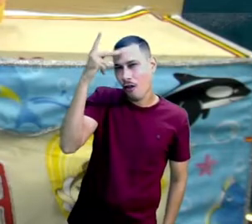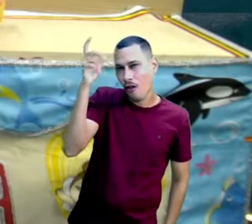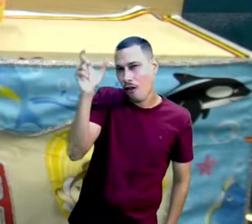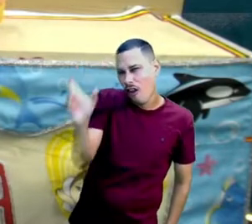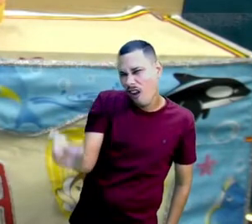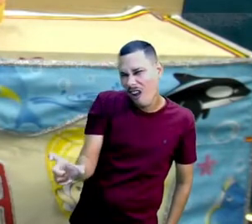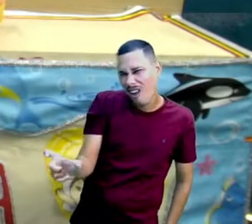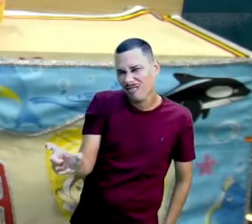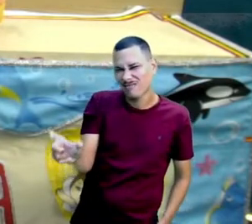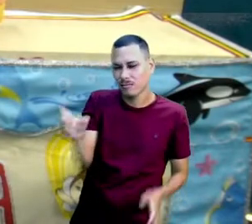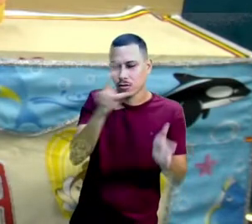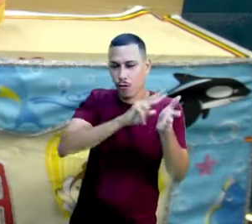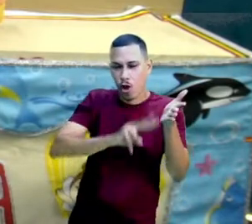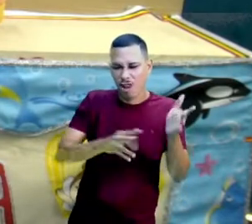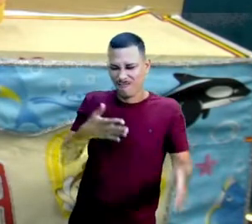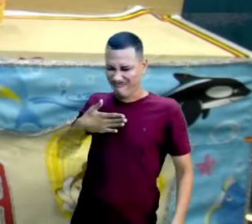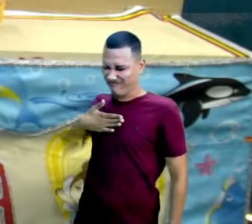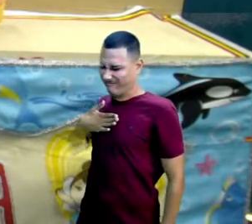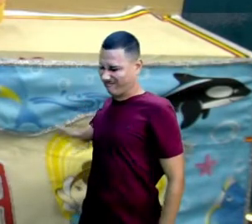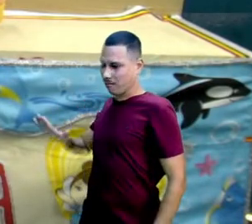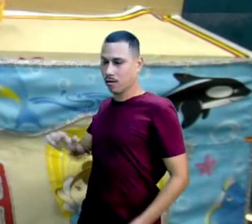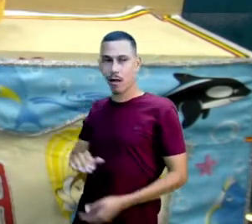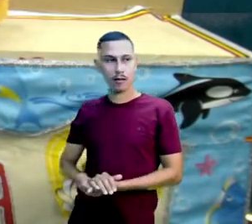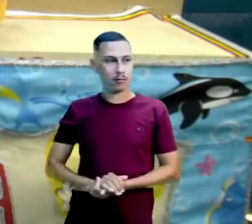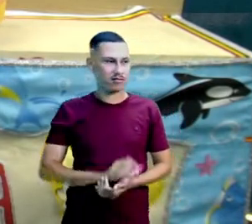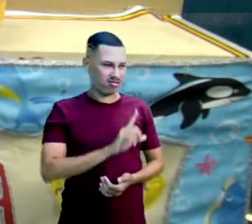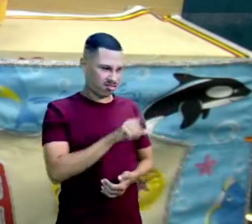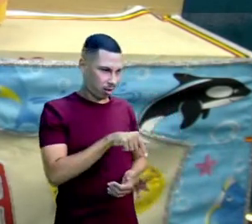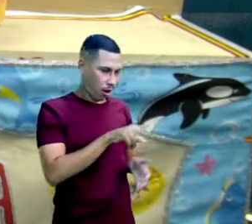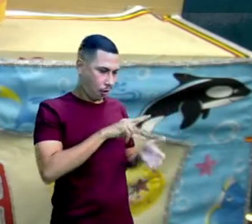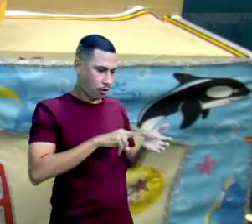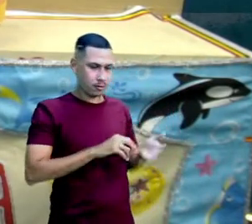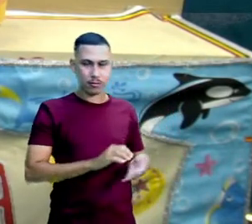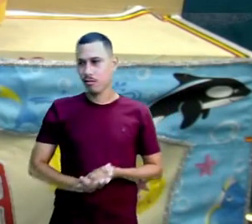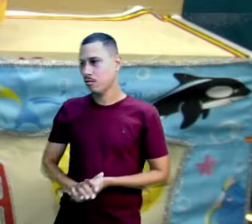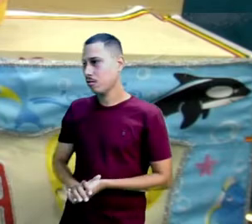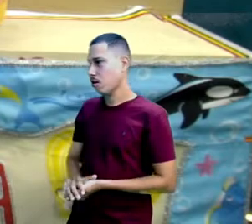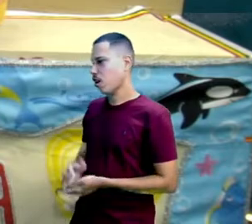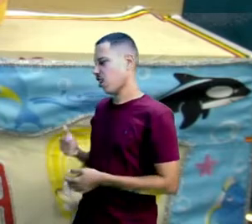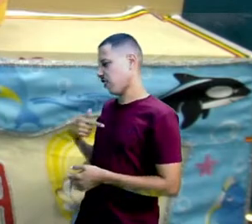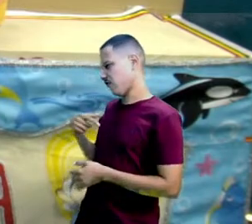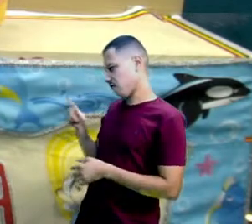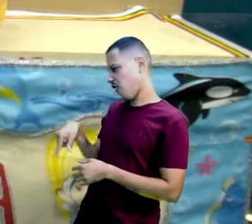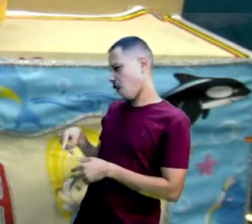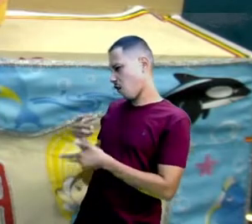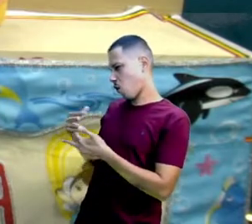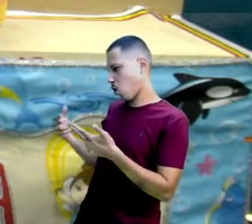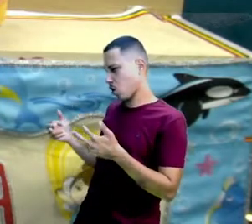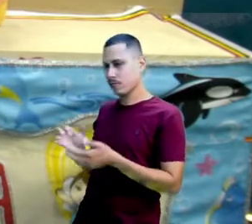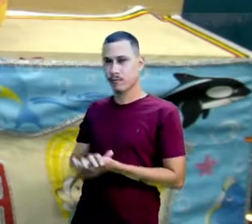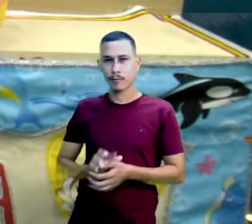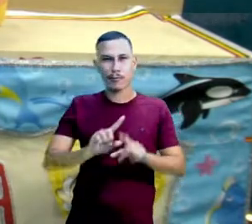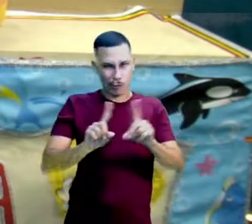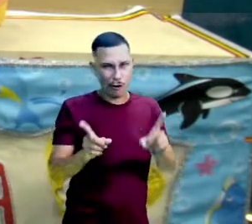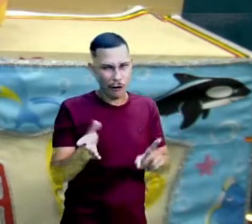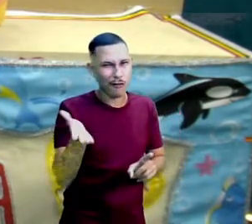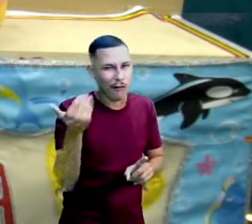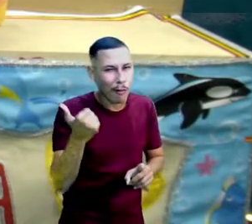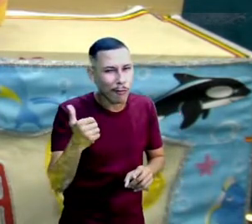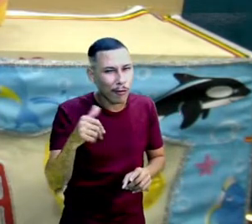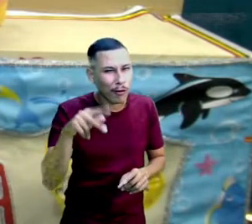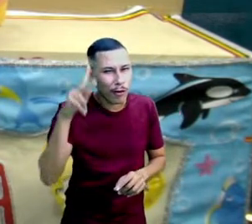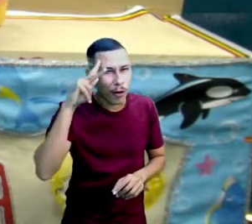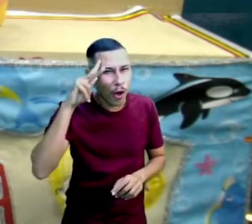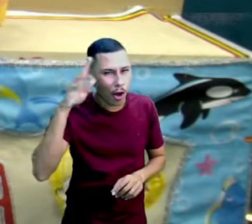não gosta. Né, leiturinha? Mas, que coisa! Vamos? Vamos ouvir